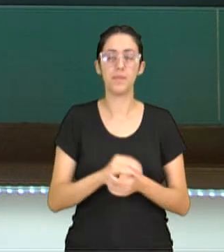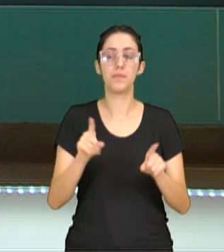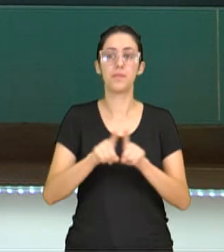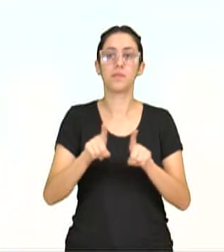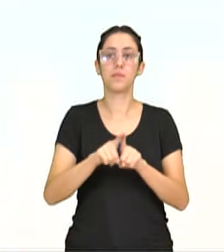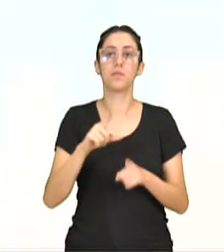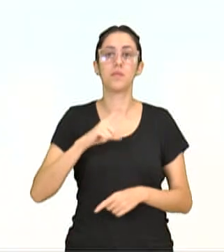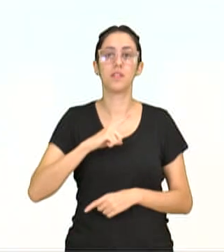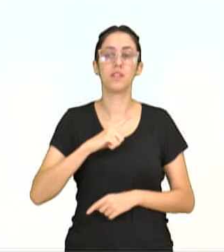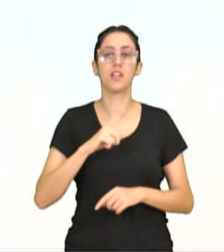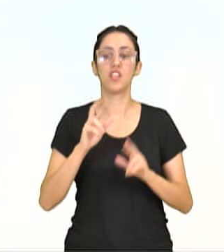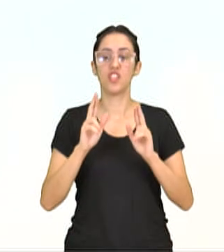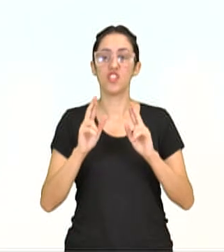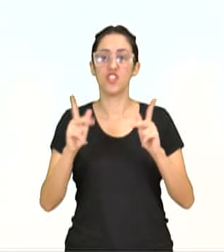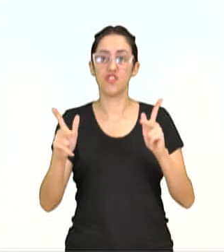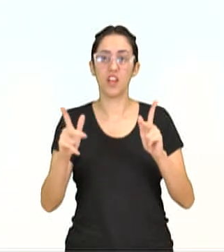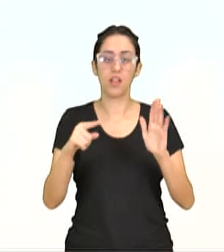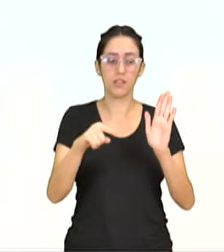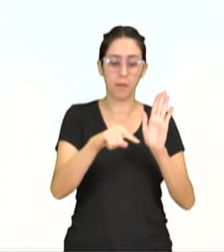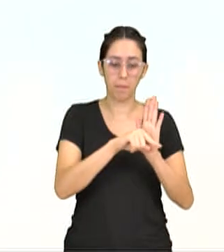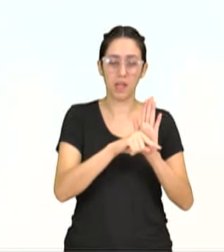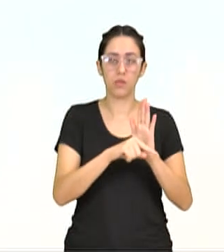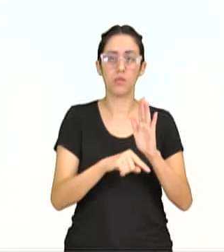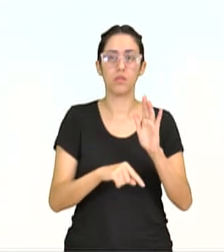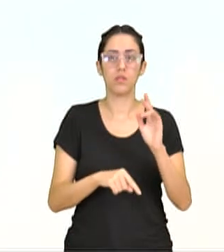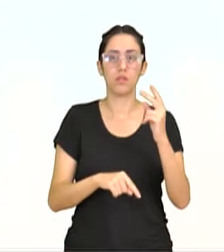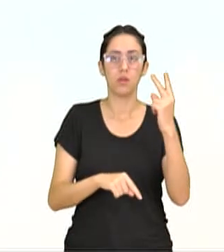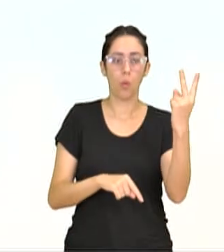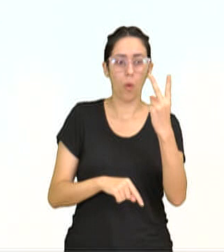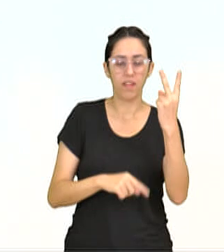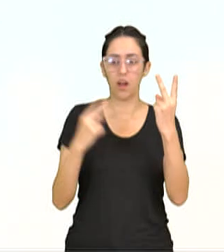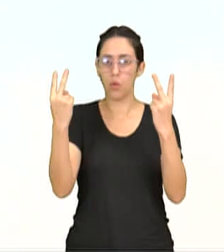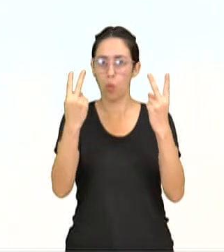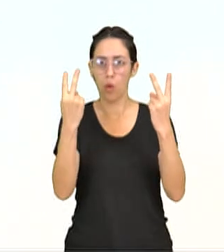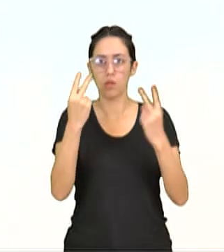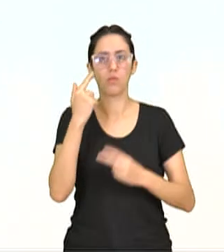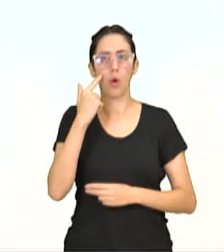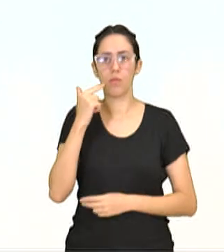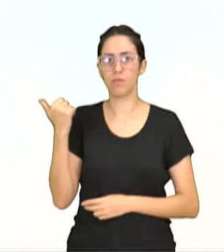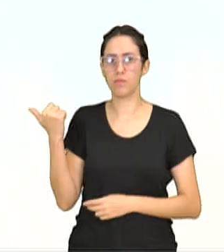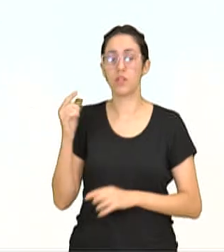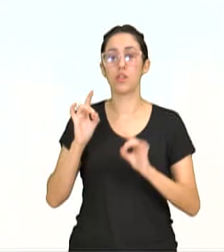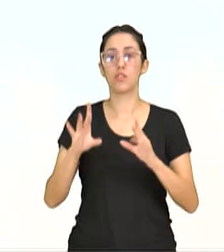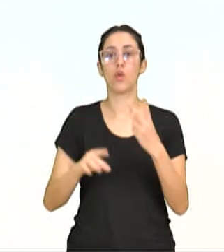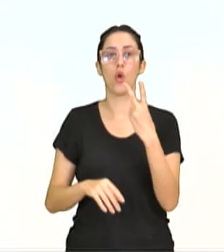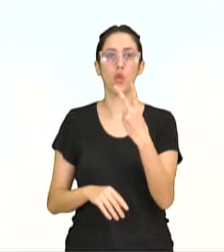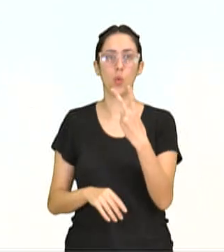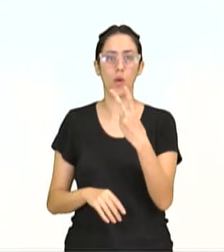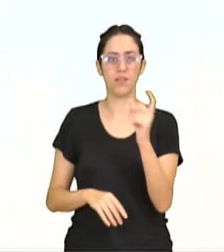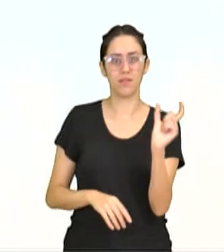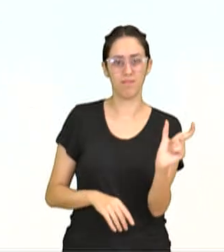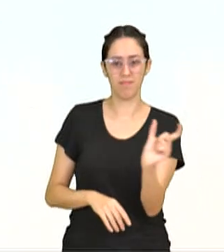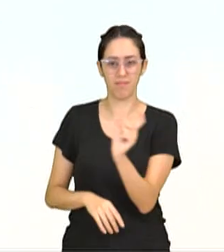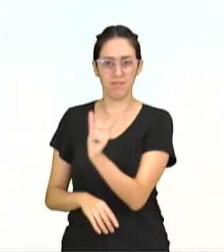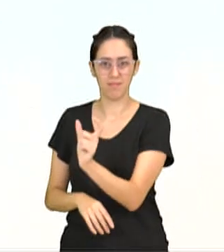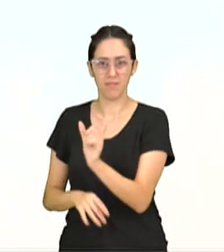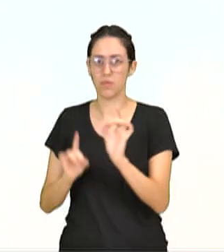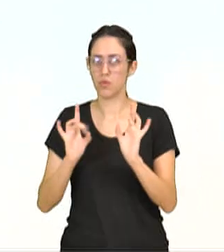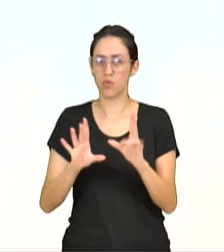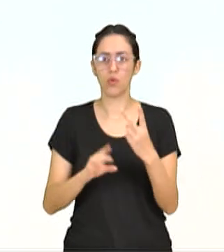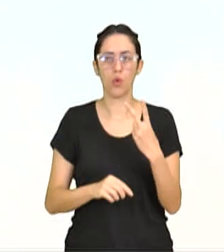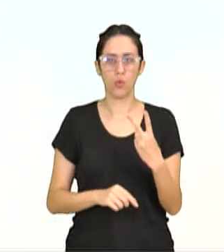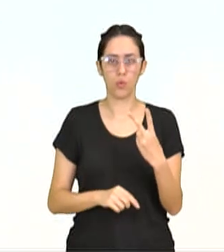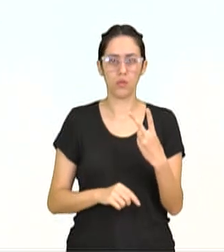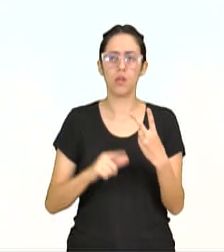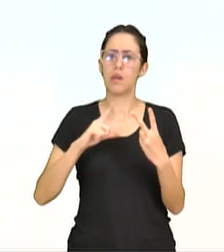2 quadrados. Quando você tem uma conta de menos e só tem duas coisas, ó, um binômio. E você percebe que os dois é